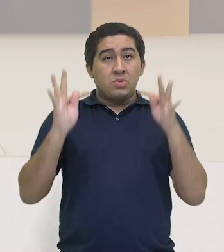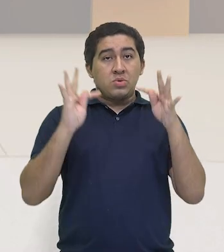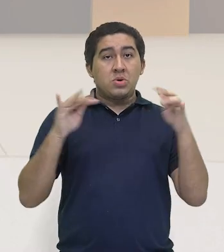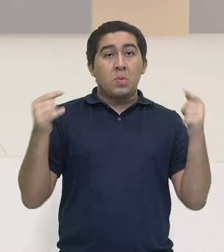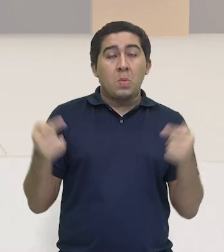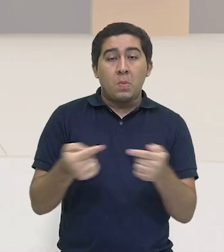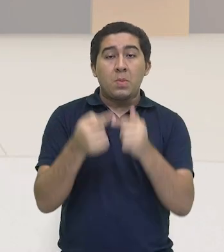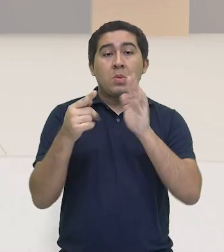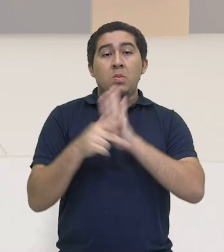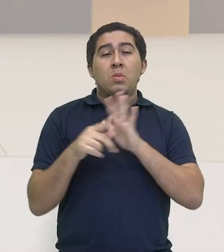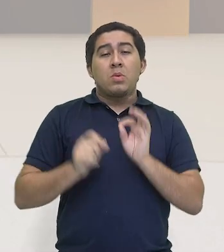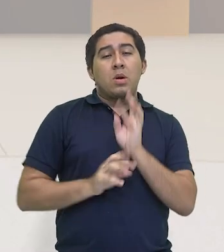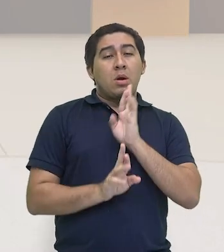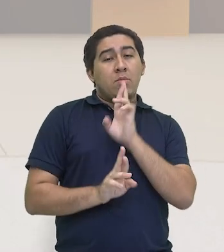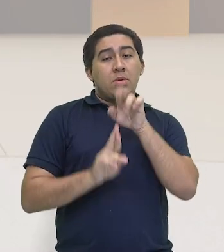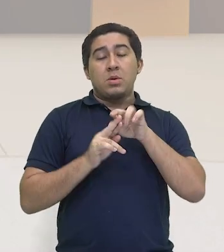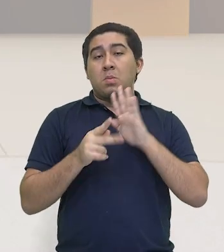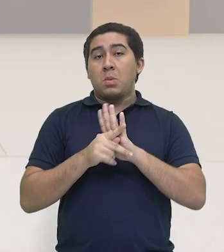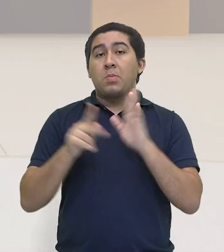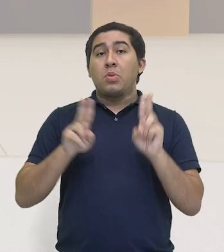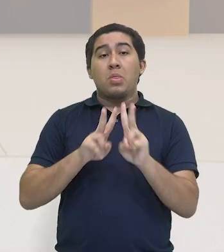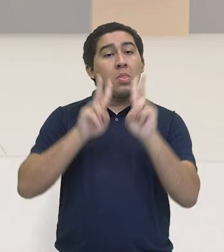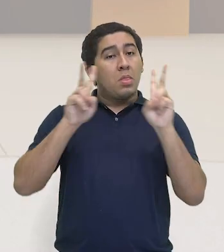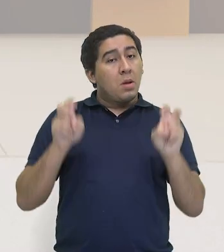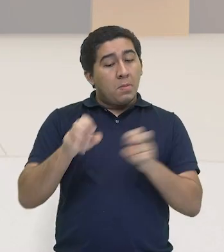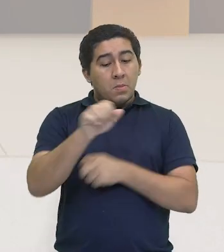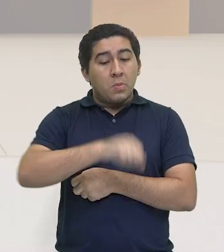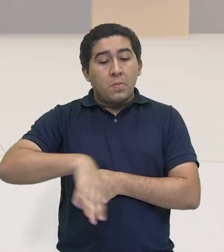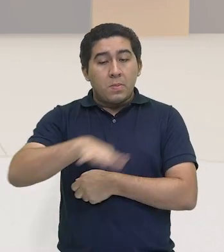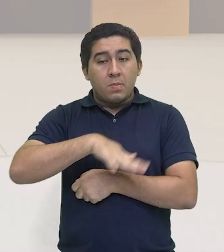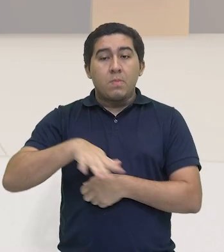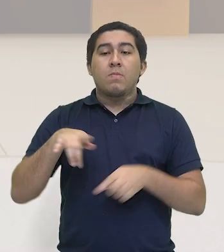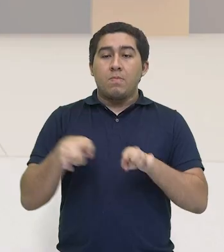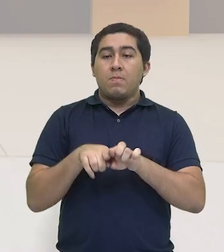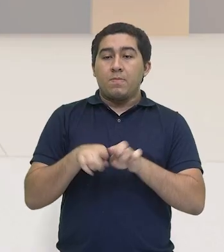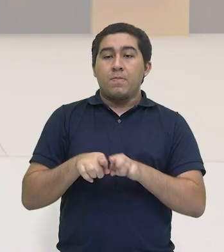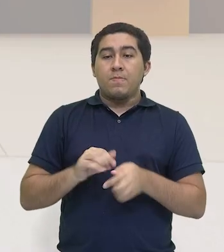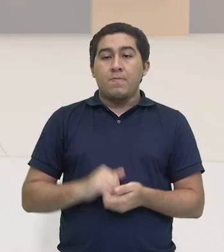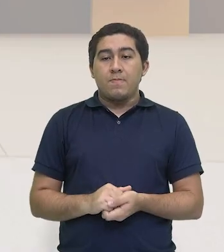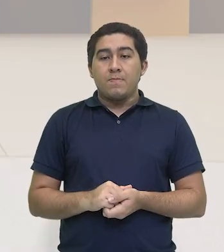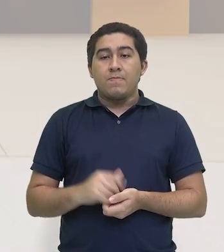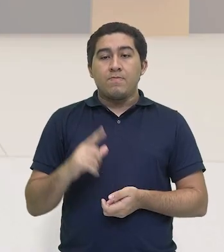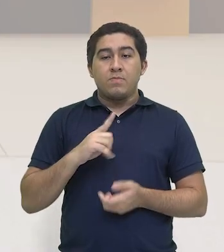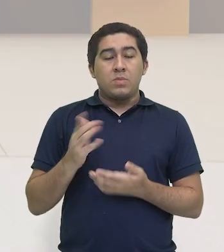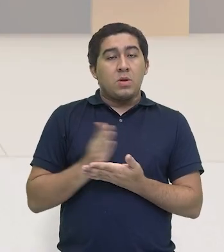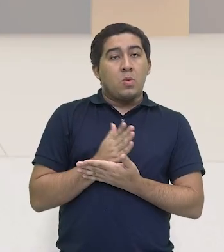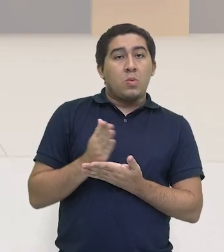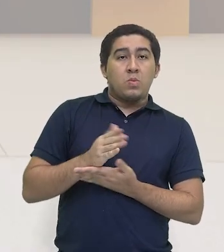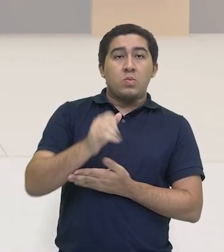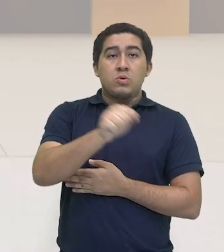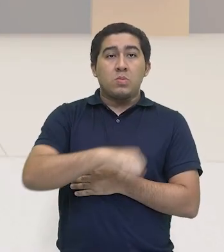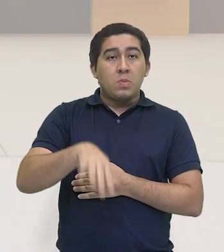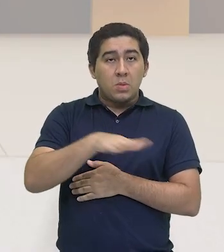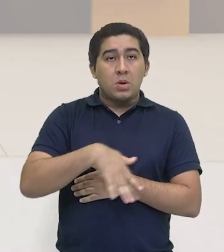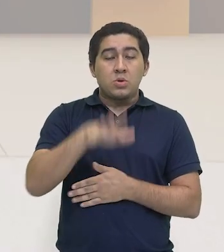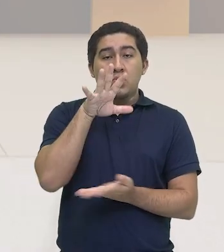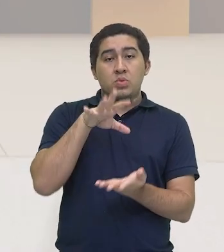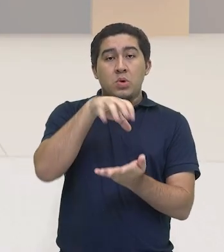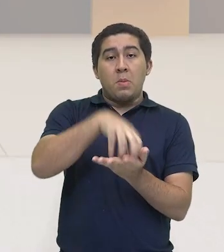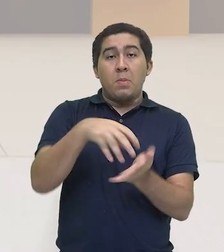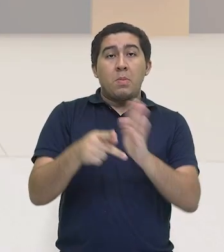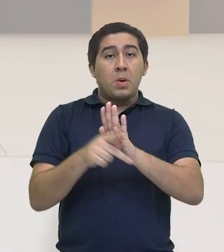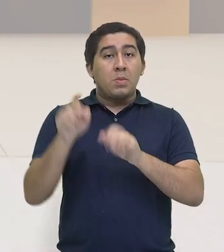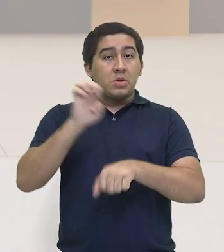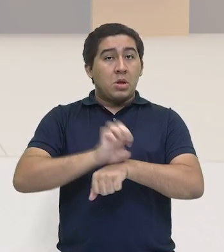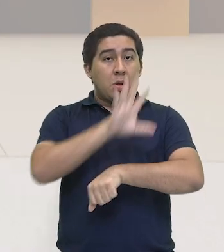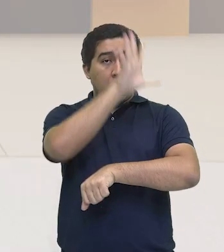tecnologia, né, com as questões ali ambientais. Inclusive, existem instituições aqui no Amazonas, no